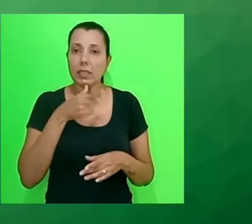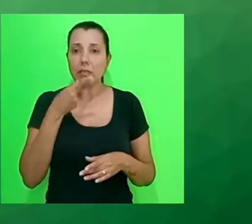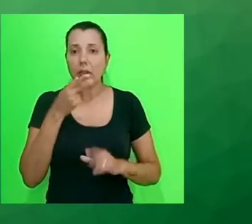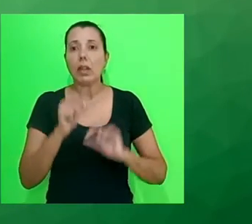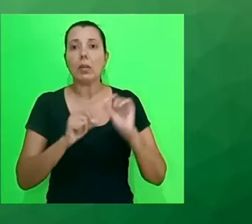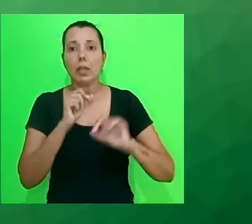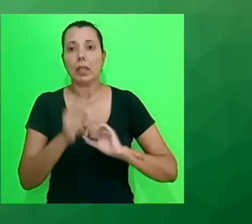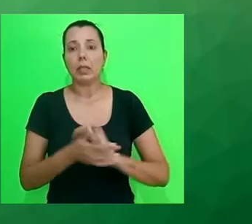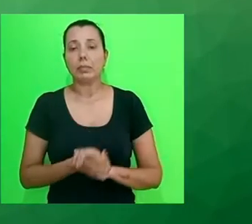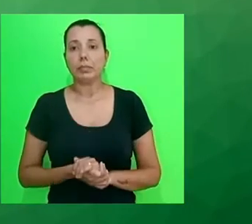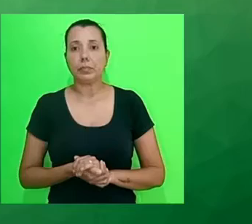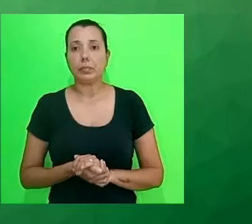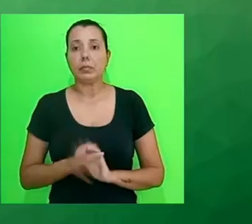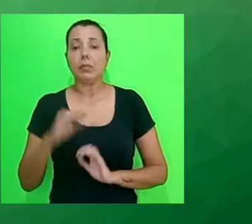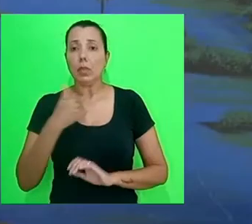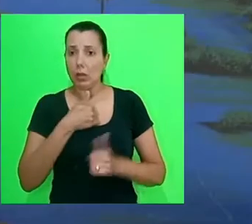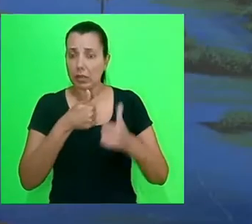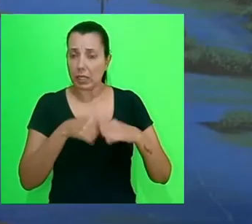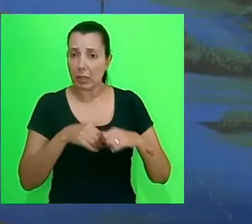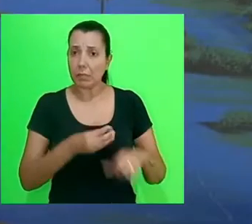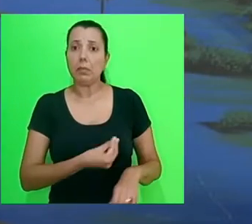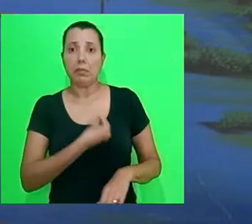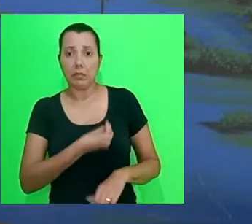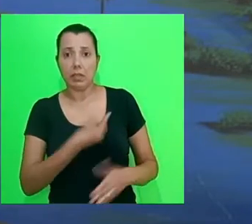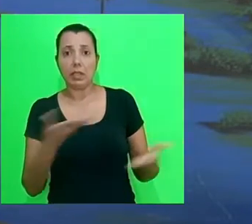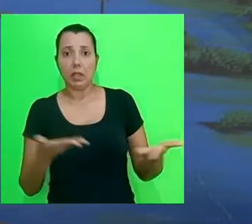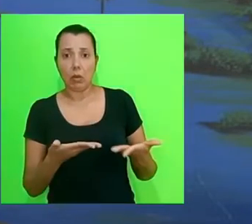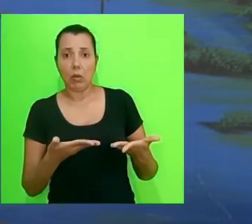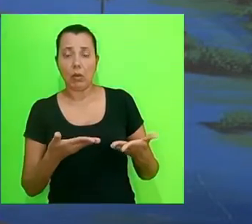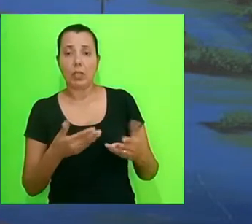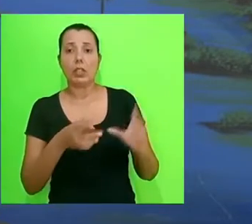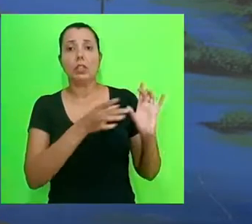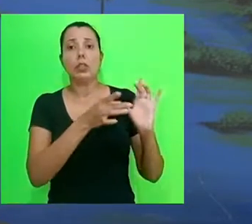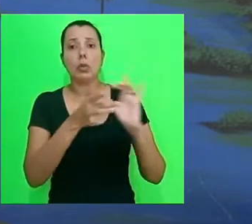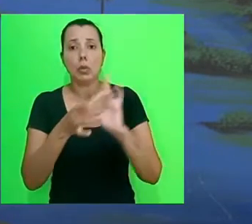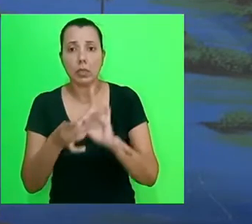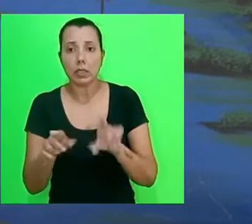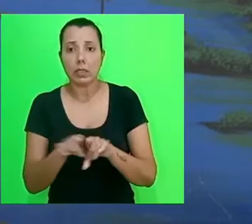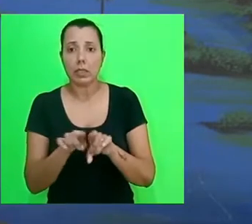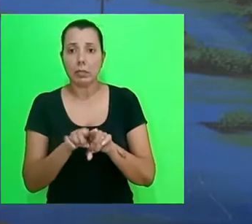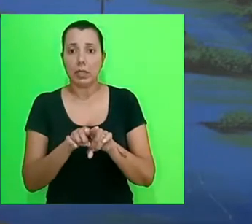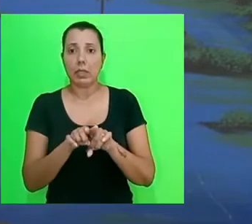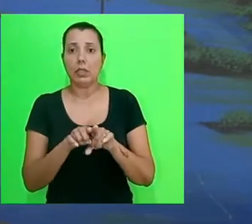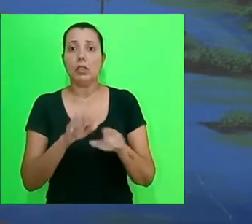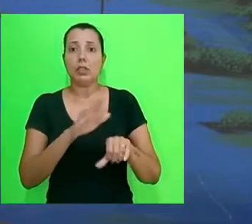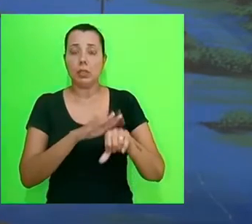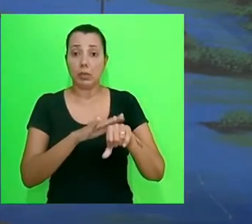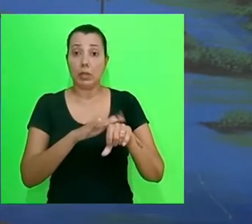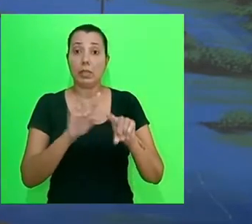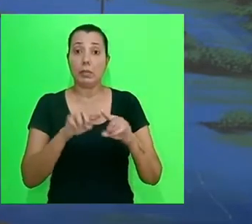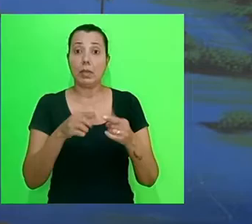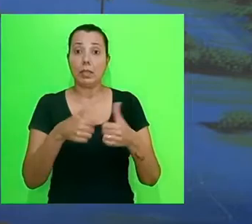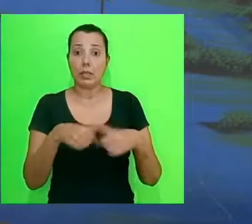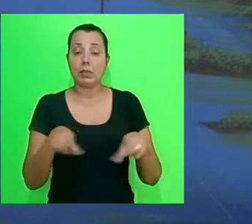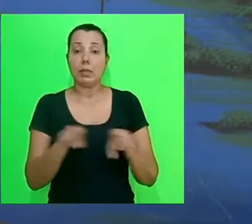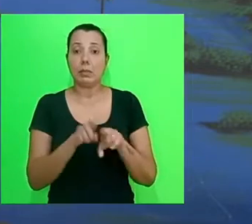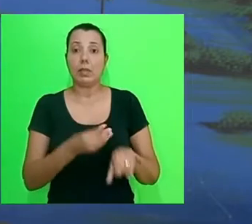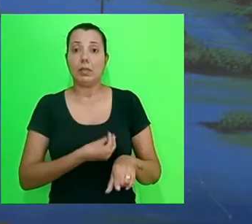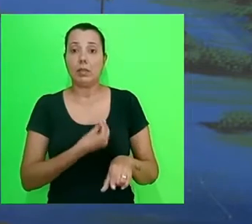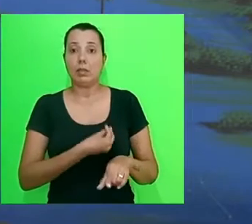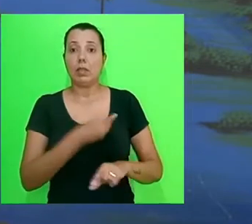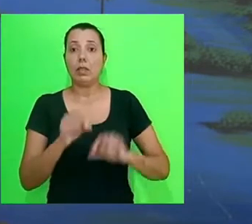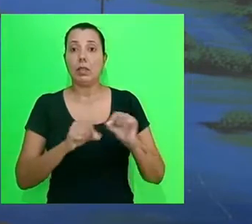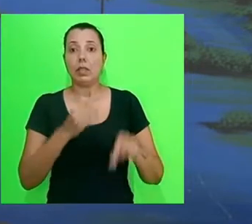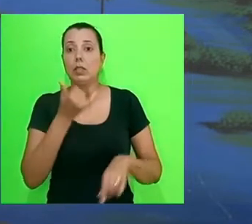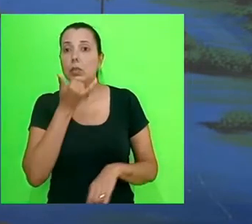vou ter que tirar. Não tem problema, Olgamir. A gente está também se adaptando com essa nova dinâmica aqui, virtual, né, das entrevistas, inclusive para a